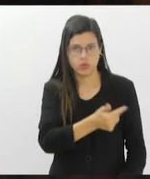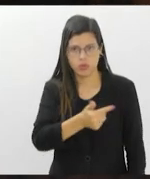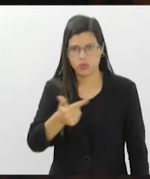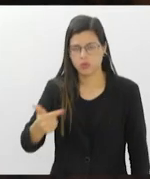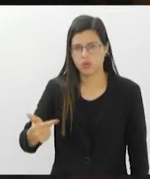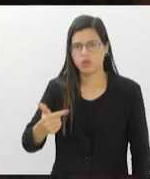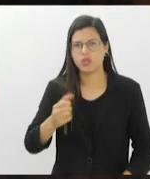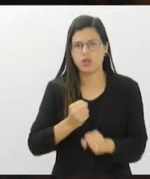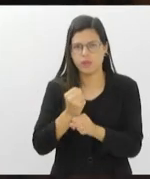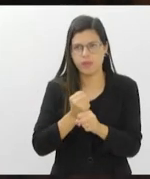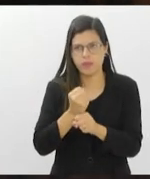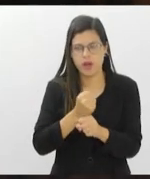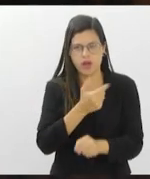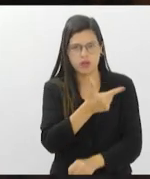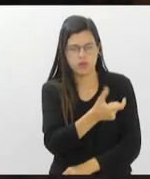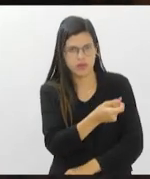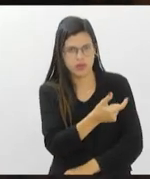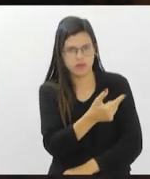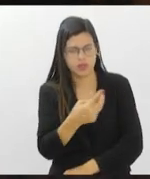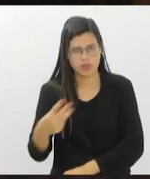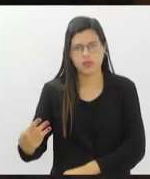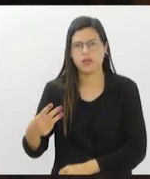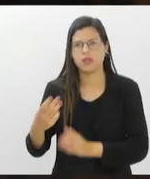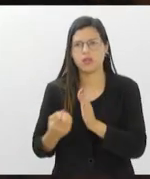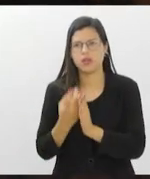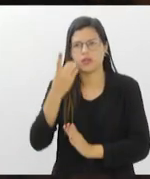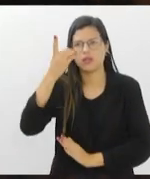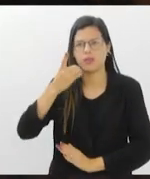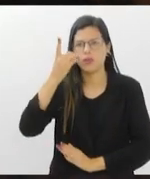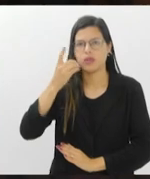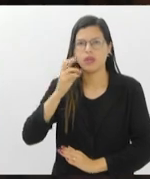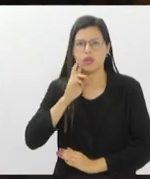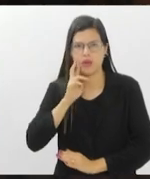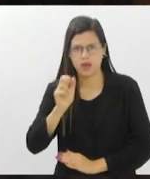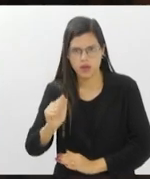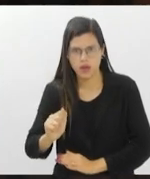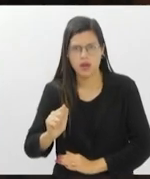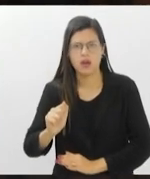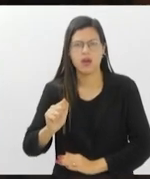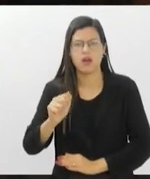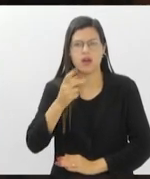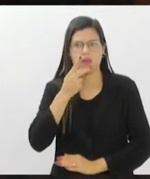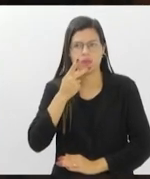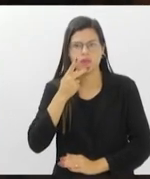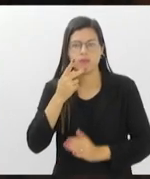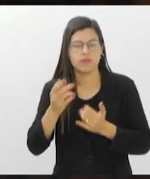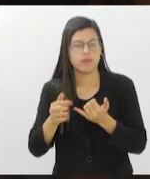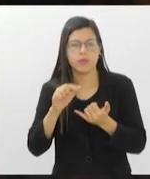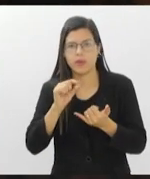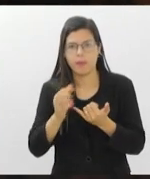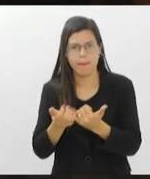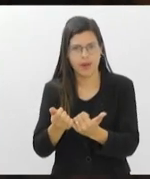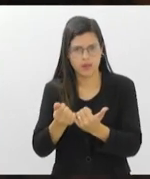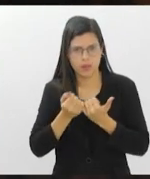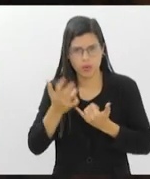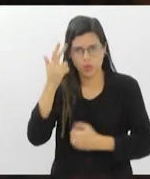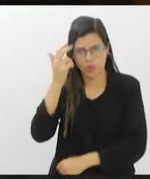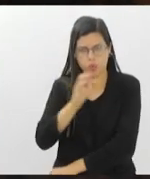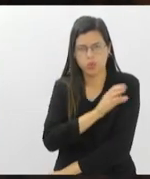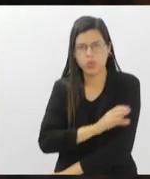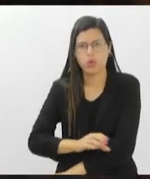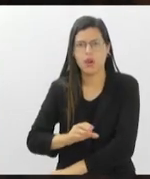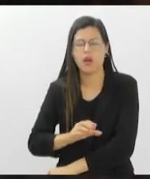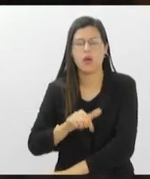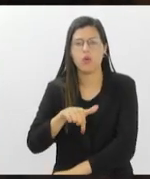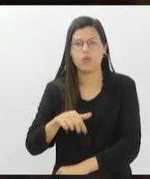222 de 2023, de autoria do deputado Rodrigo Amorim, que declara patrimônio cultural imaterial do Estado do